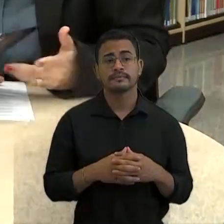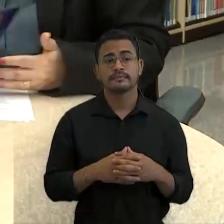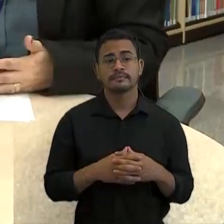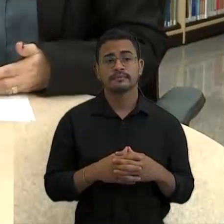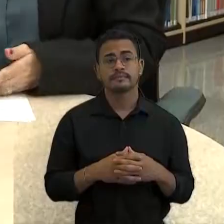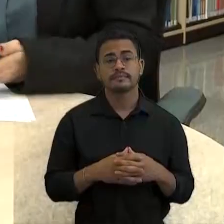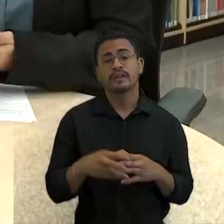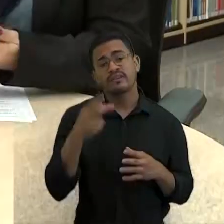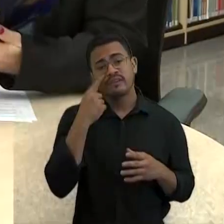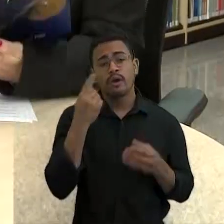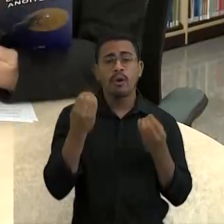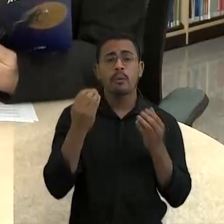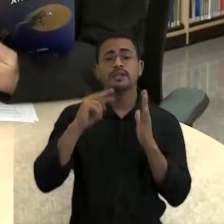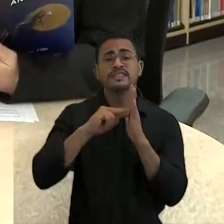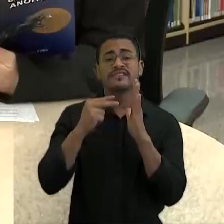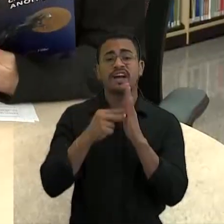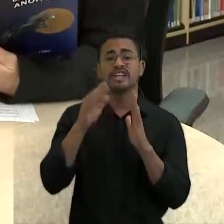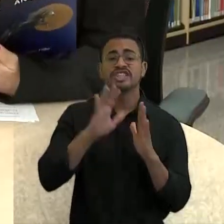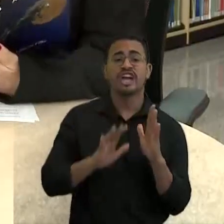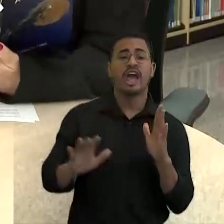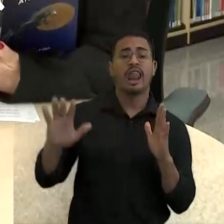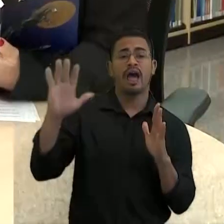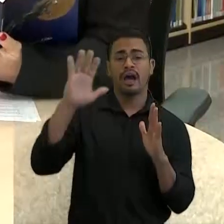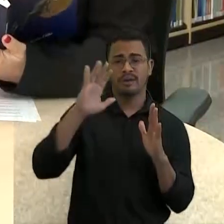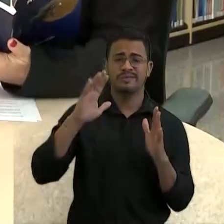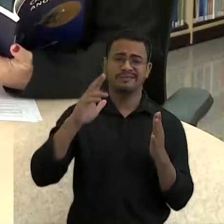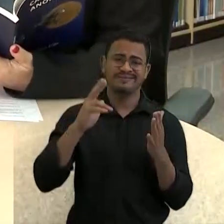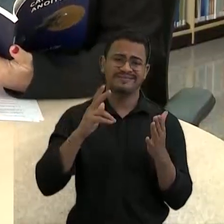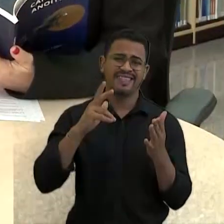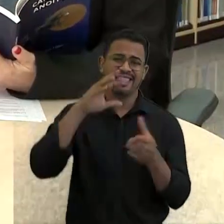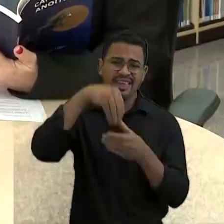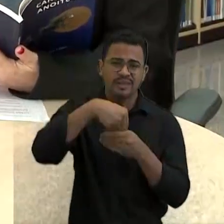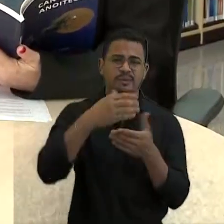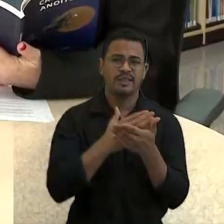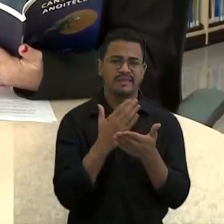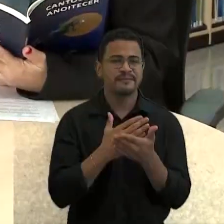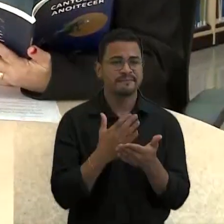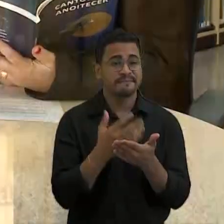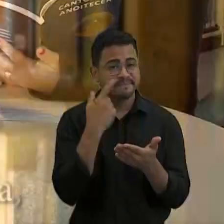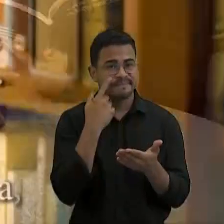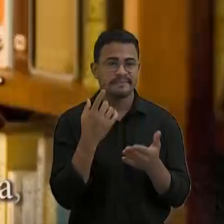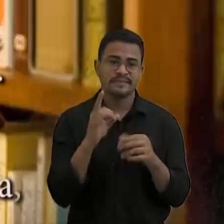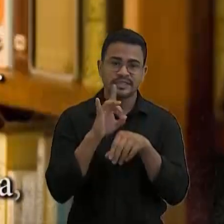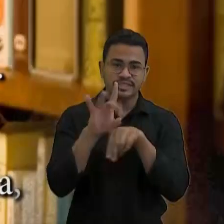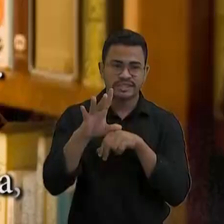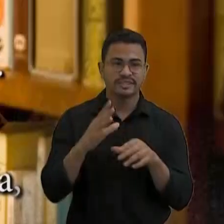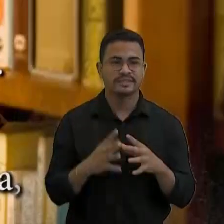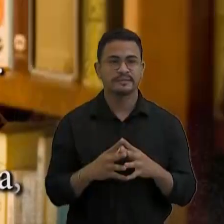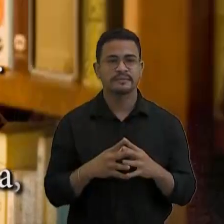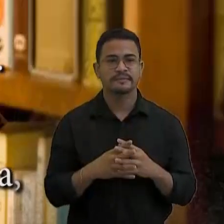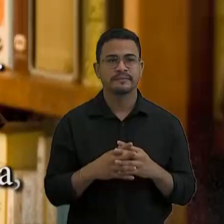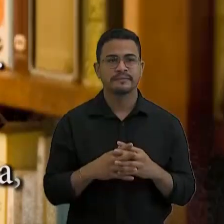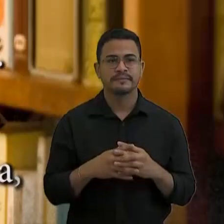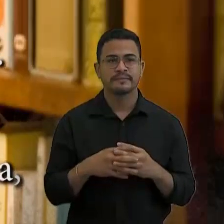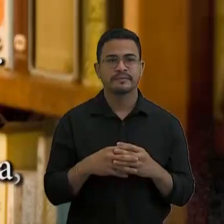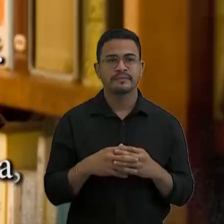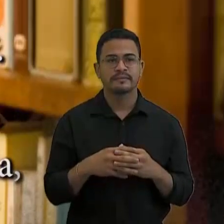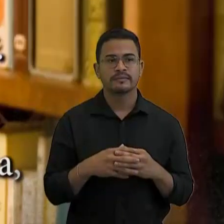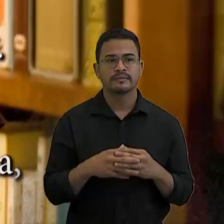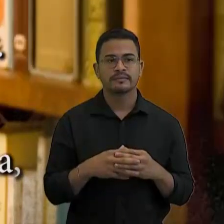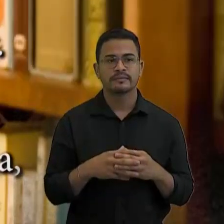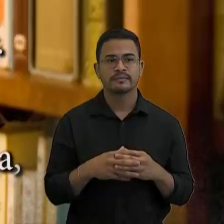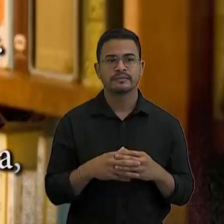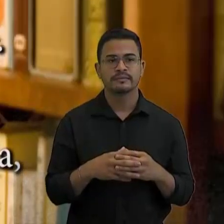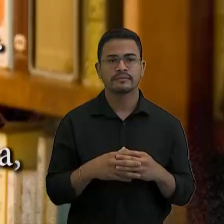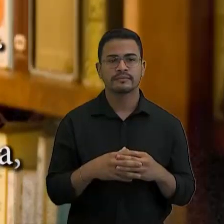sentido geral do que está aqui no livro. Um canto ainda, né?